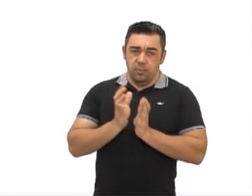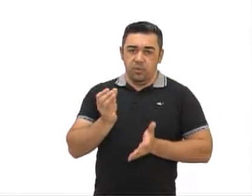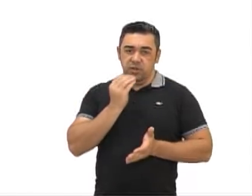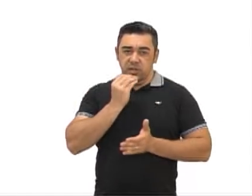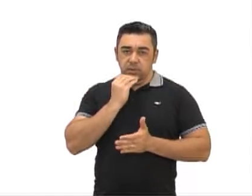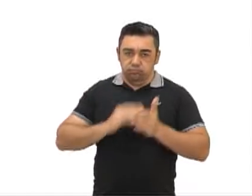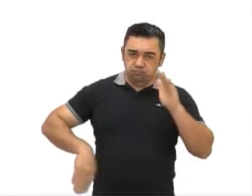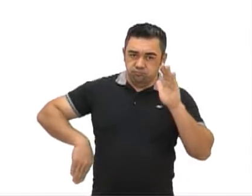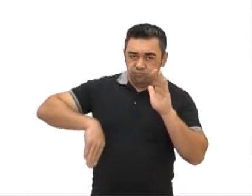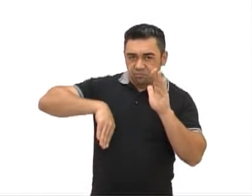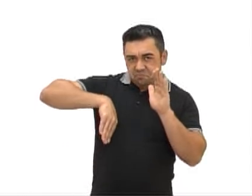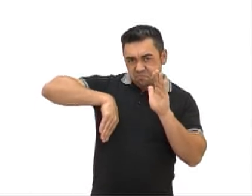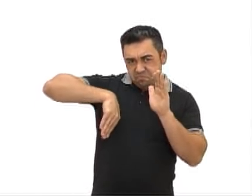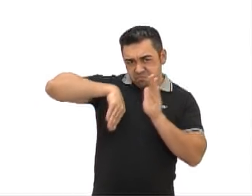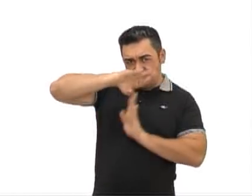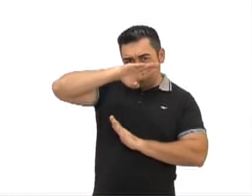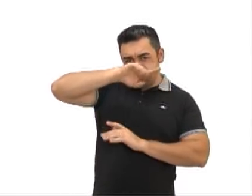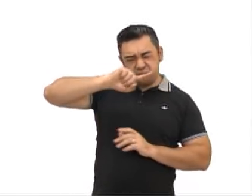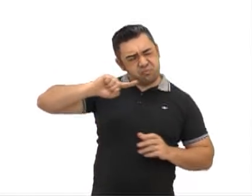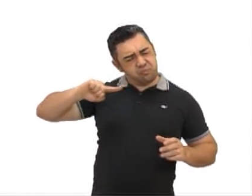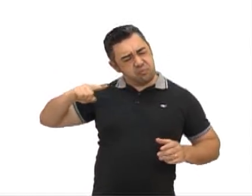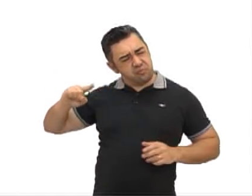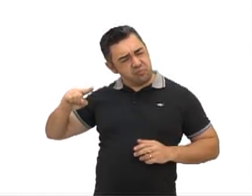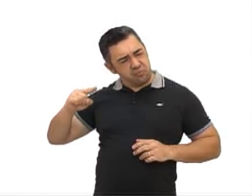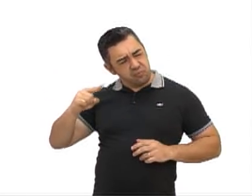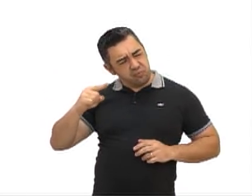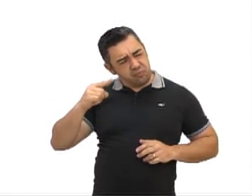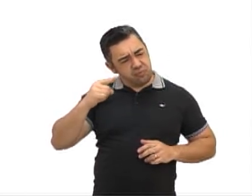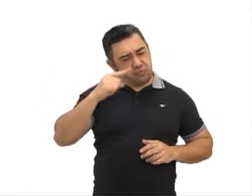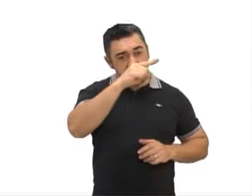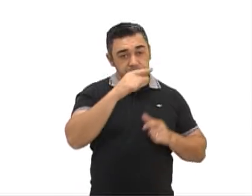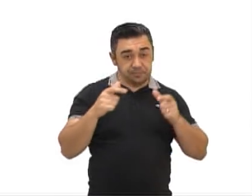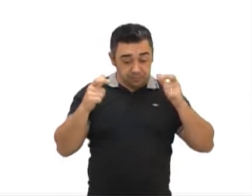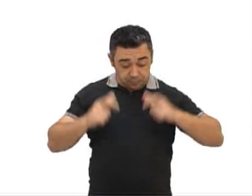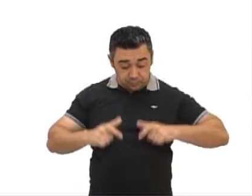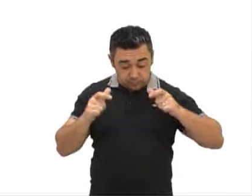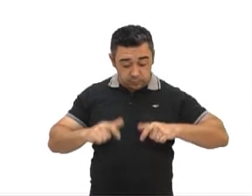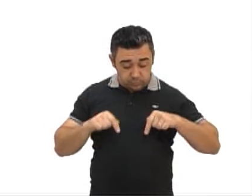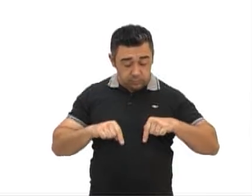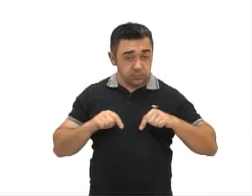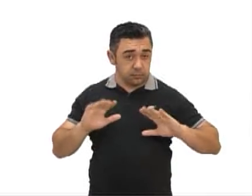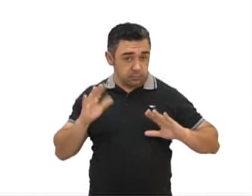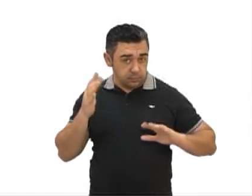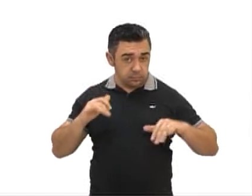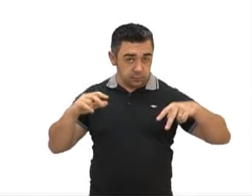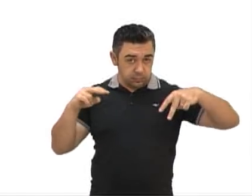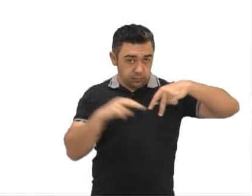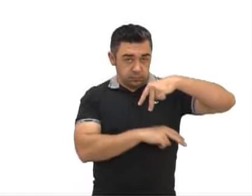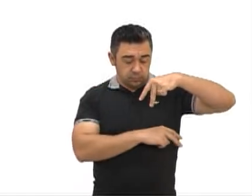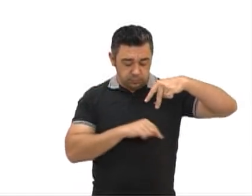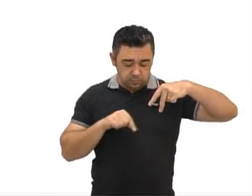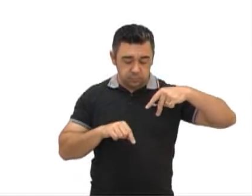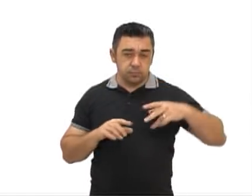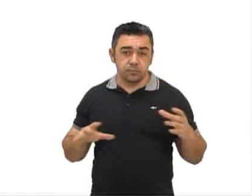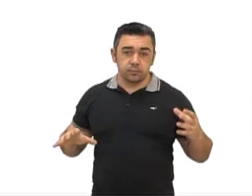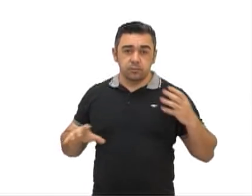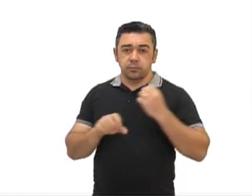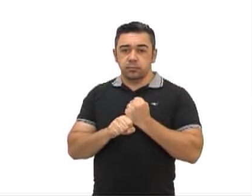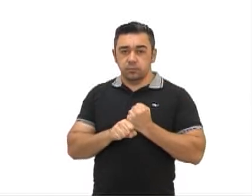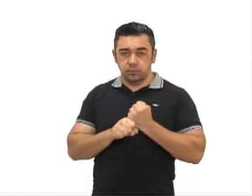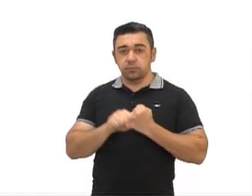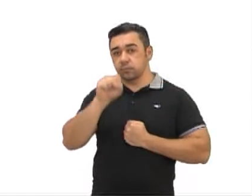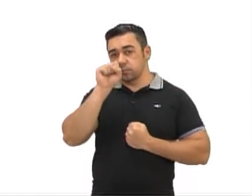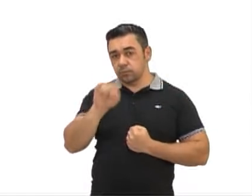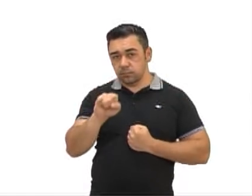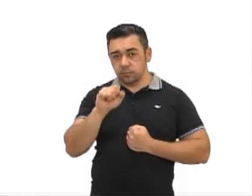um chute ao gol no local onde ocorreu a infração. A pontuação só é válida